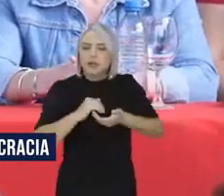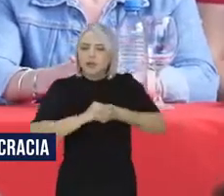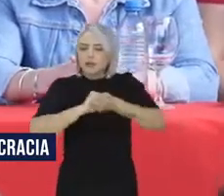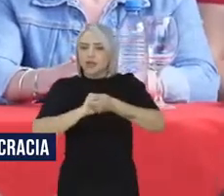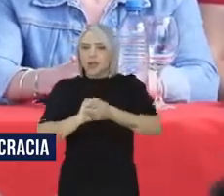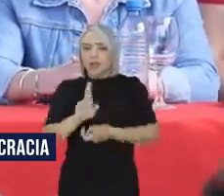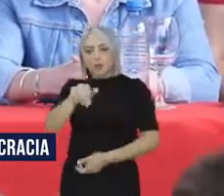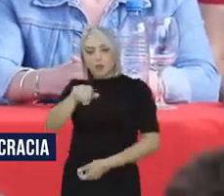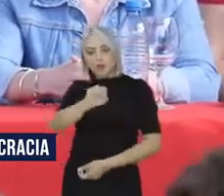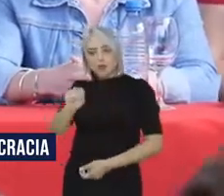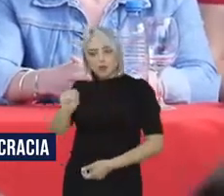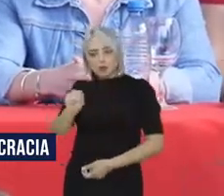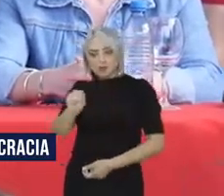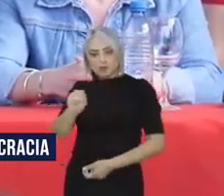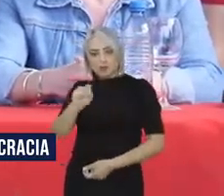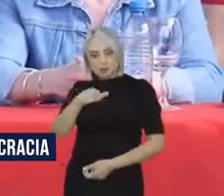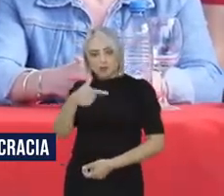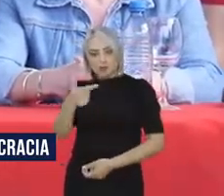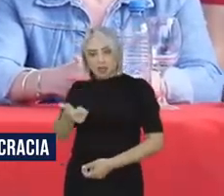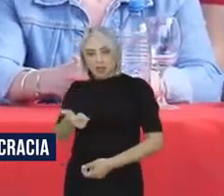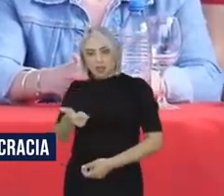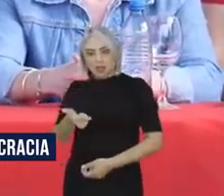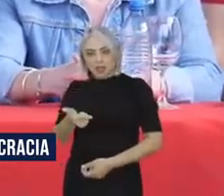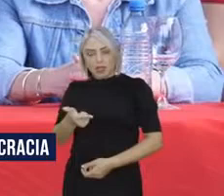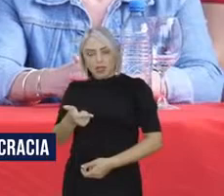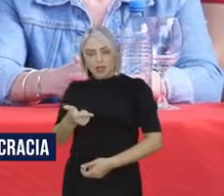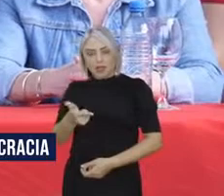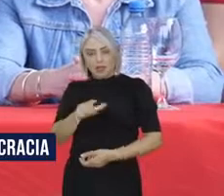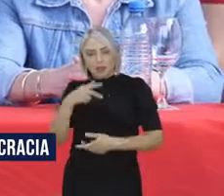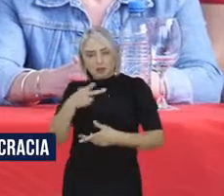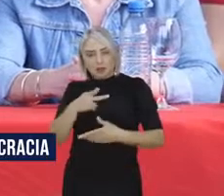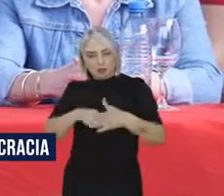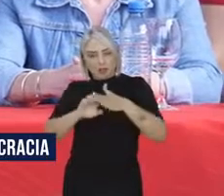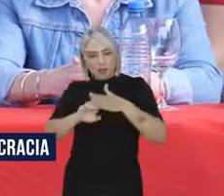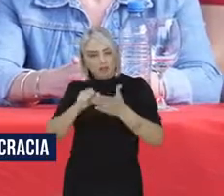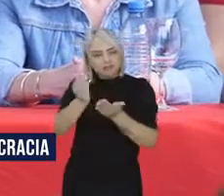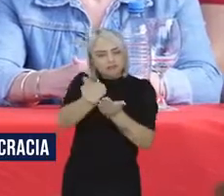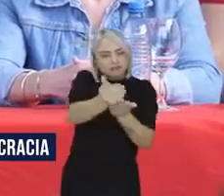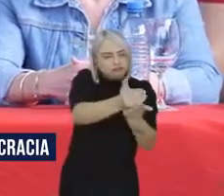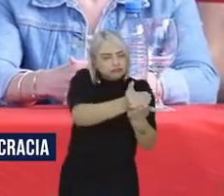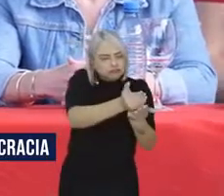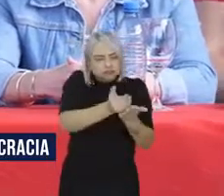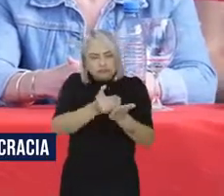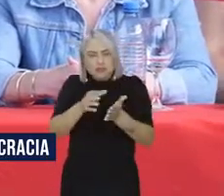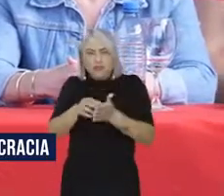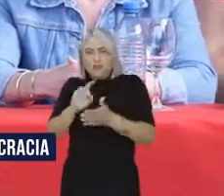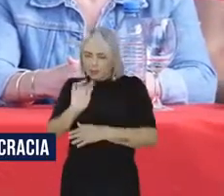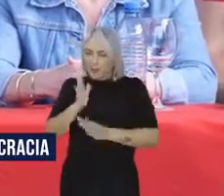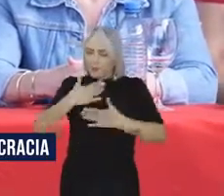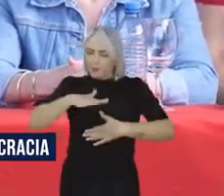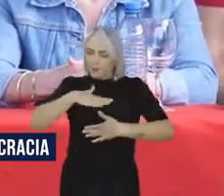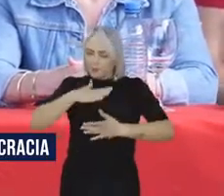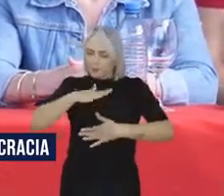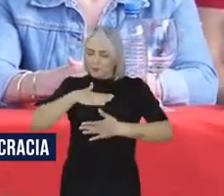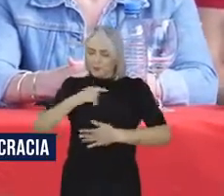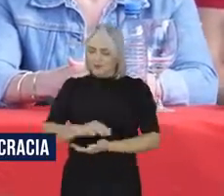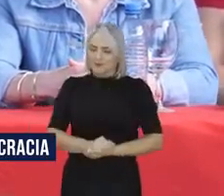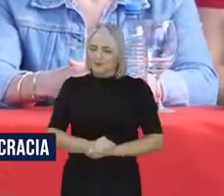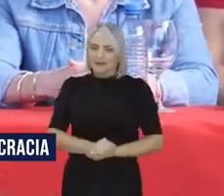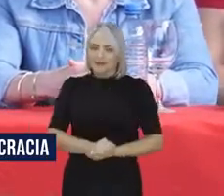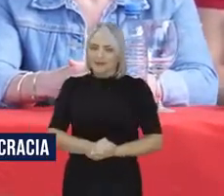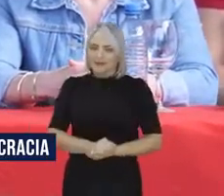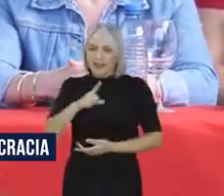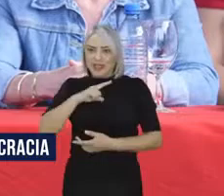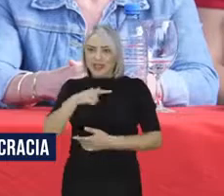Society em busca de dados, né? Estou um pouco nervoso, mas vai dar certo. Em busca de dados que